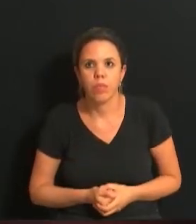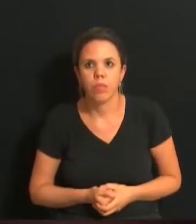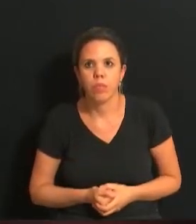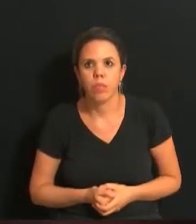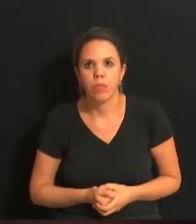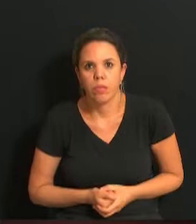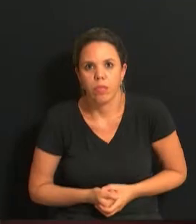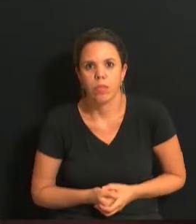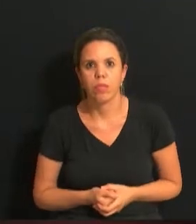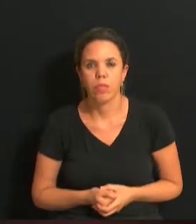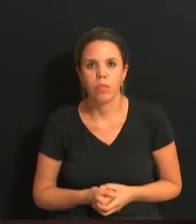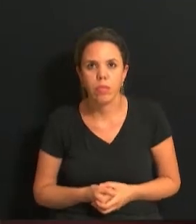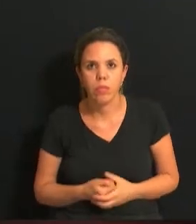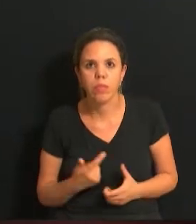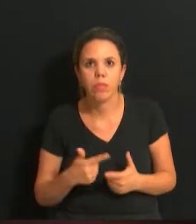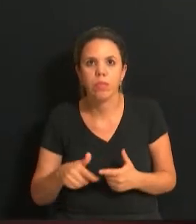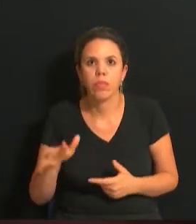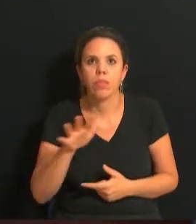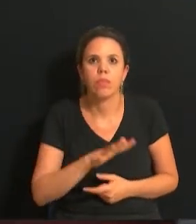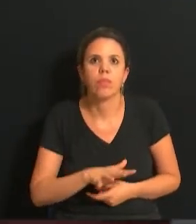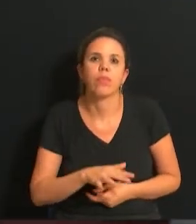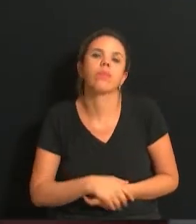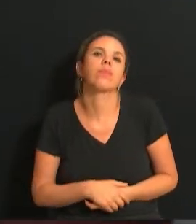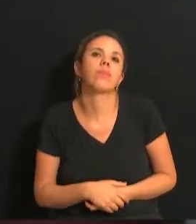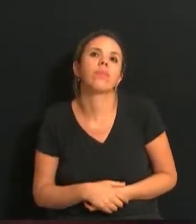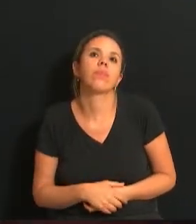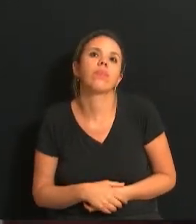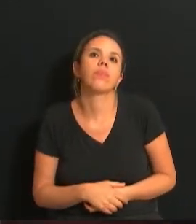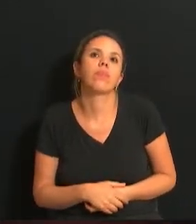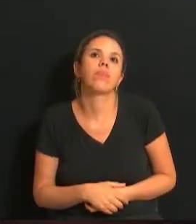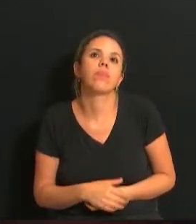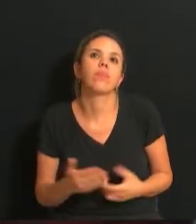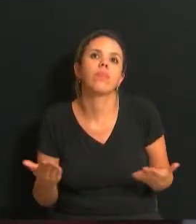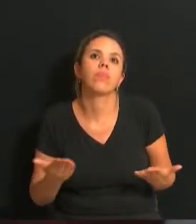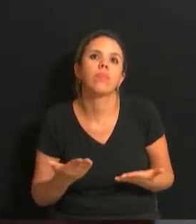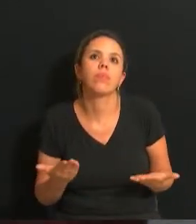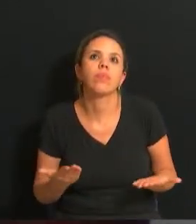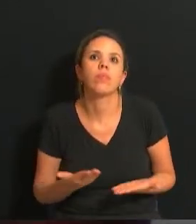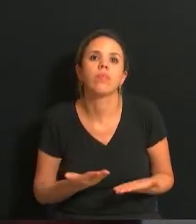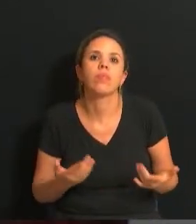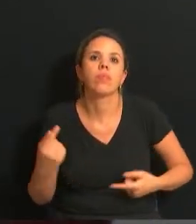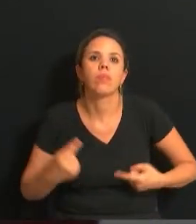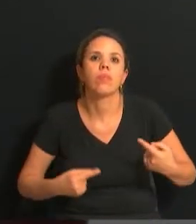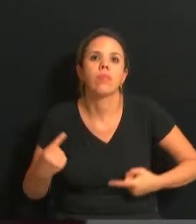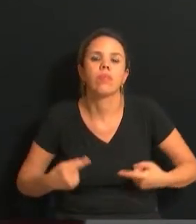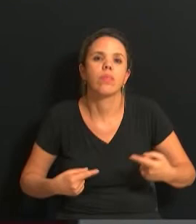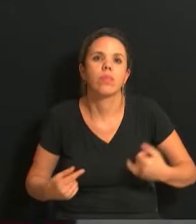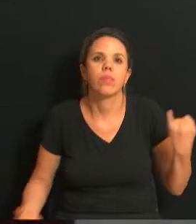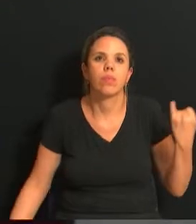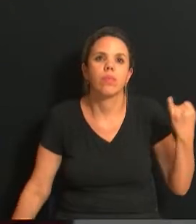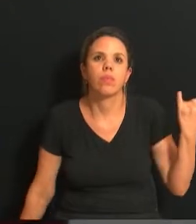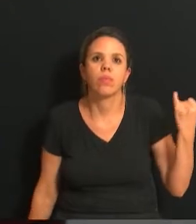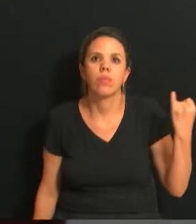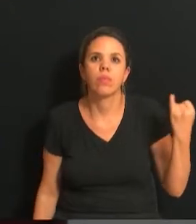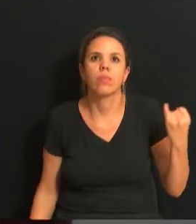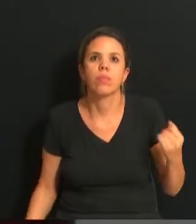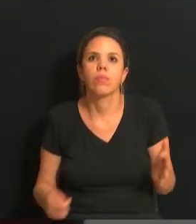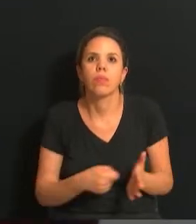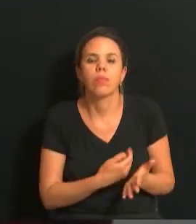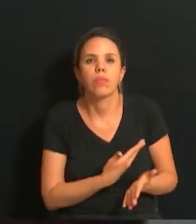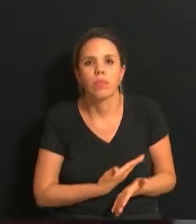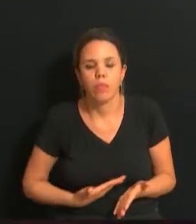sobre a situação que se encontra hoje, a discussão dessa importante política pública, que é